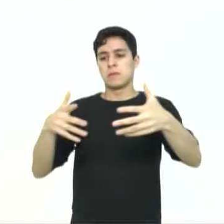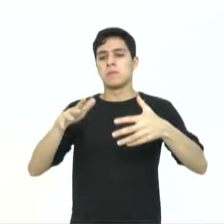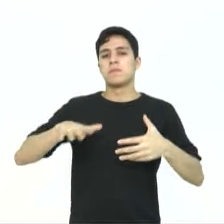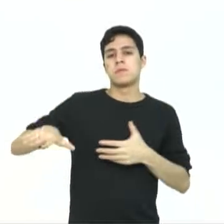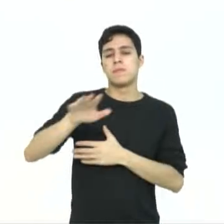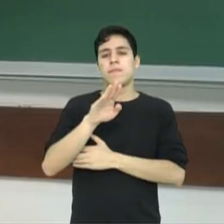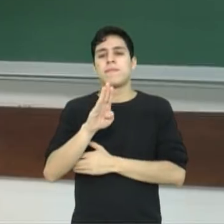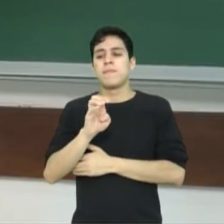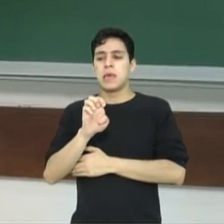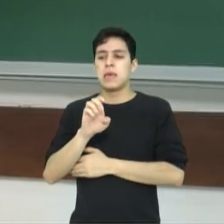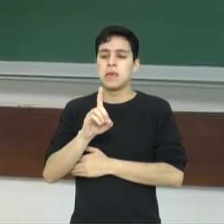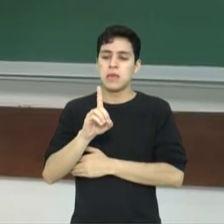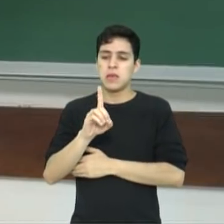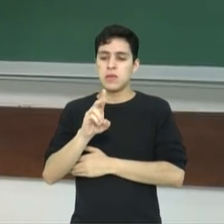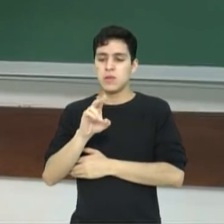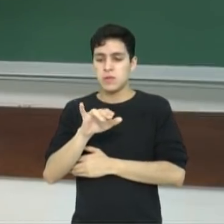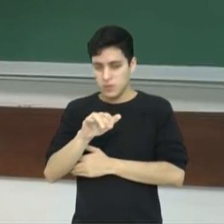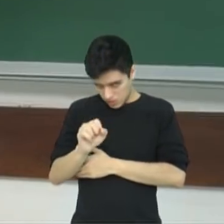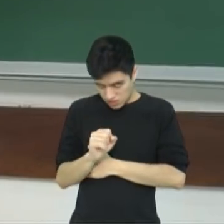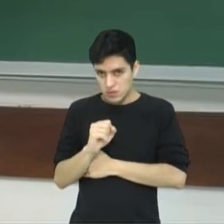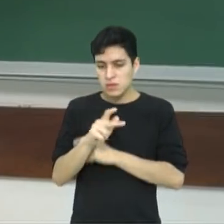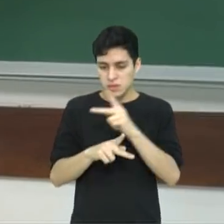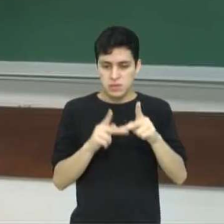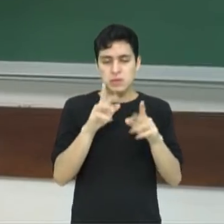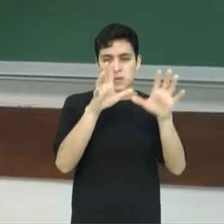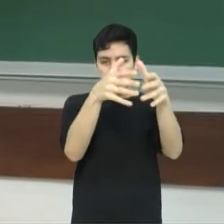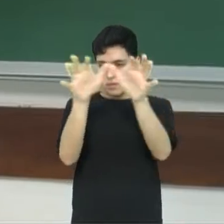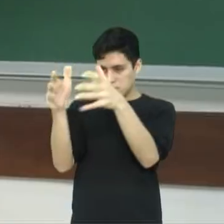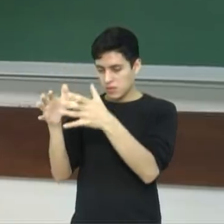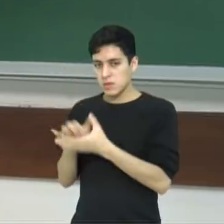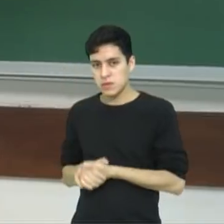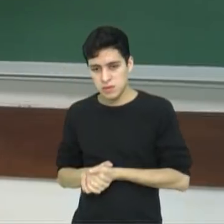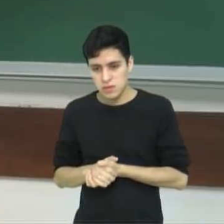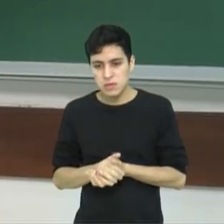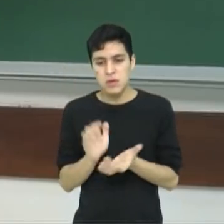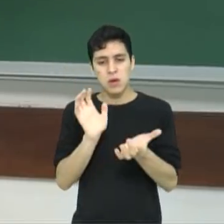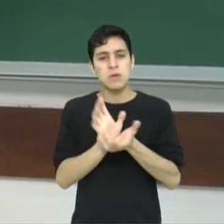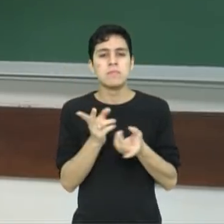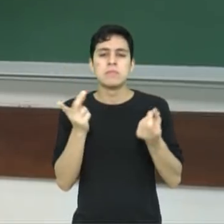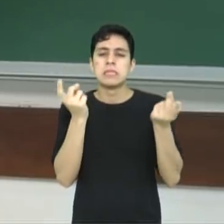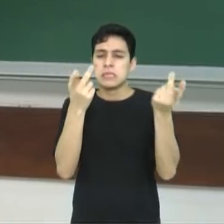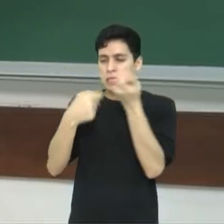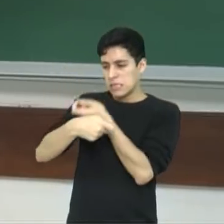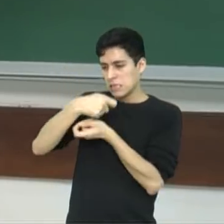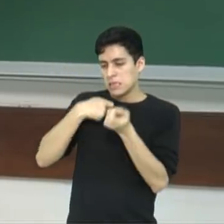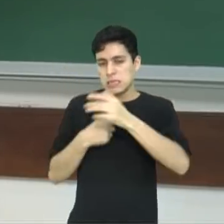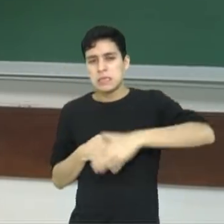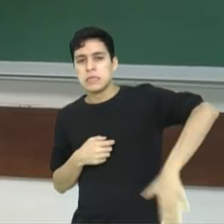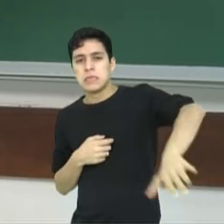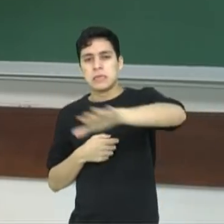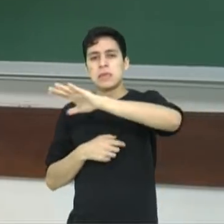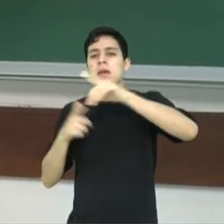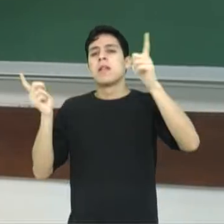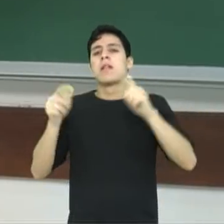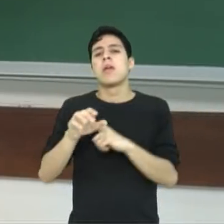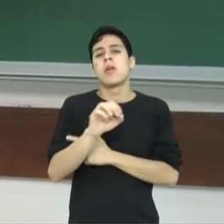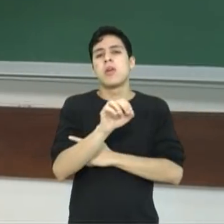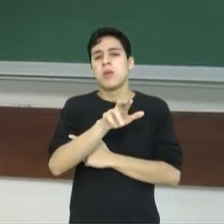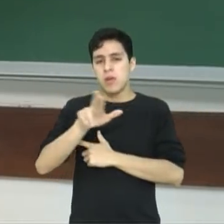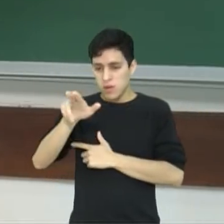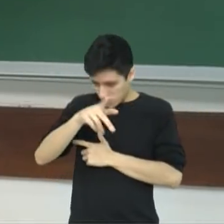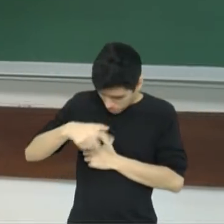Deus. Para fazer isso, a primeira coisa, ele deveria que iam na cidade de Meca adorar os deuses que